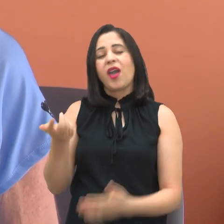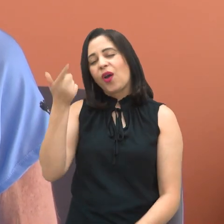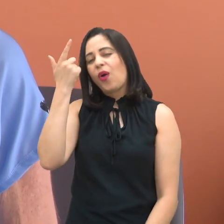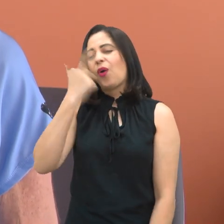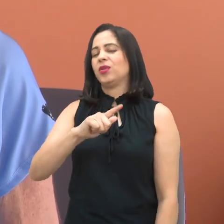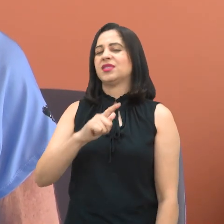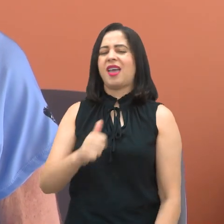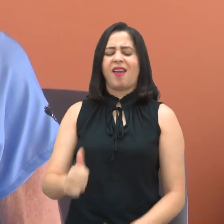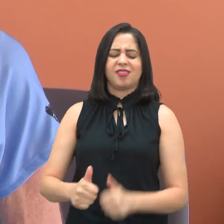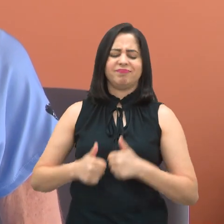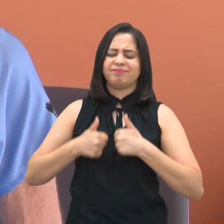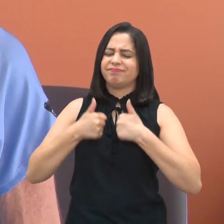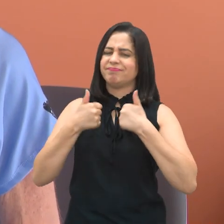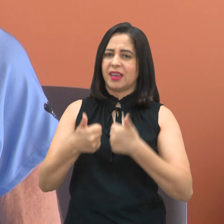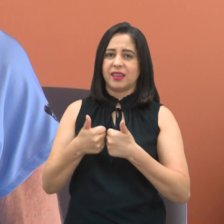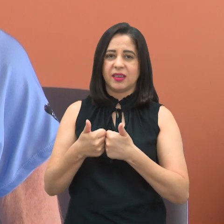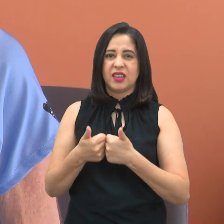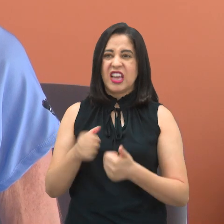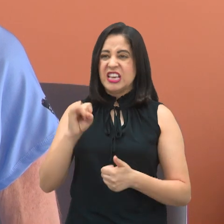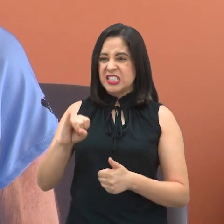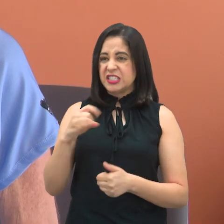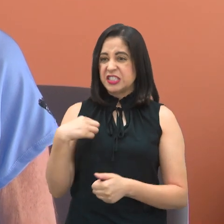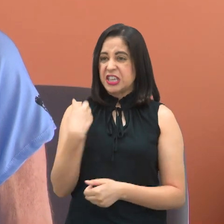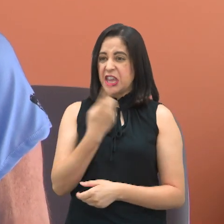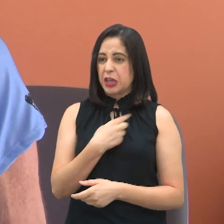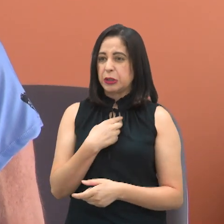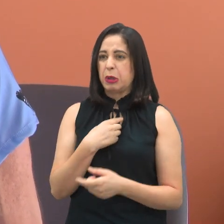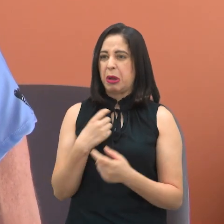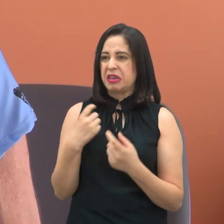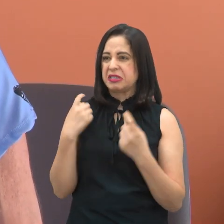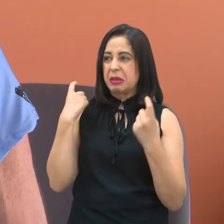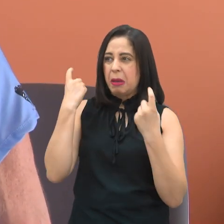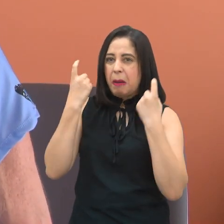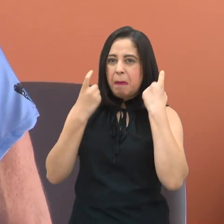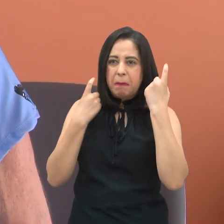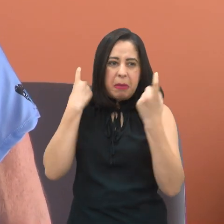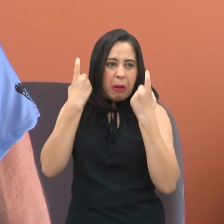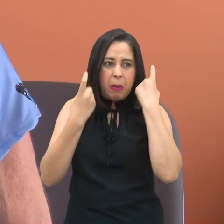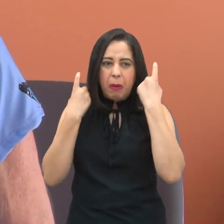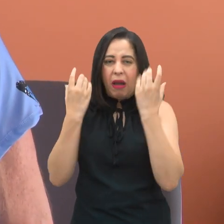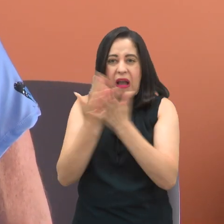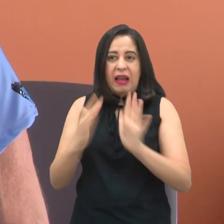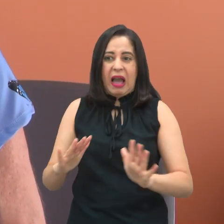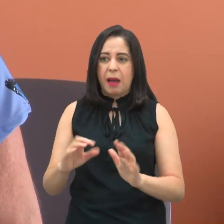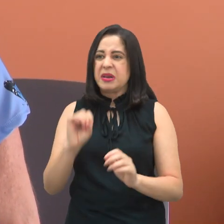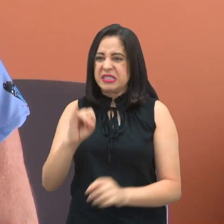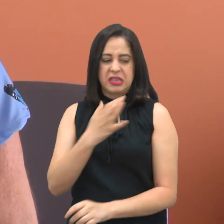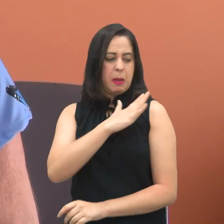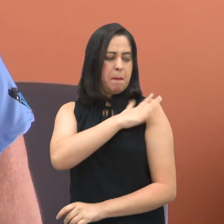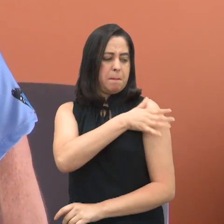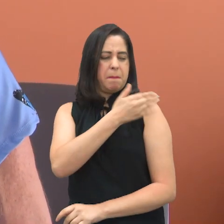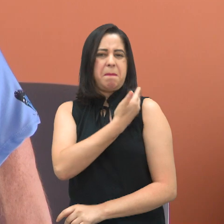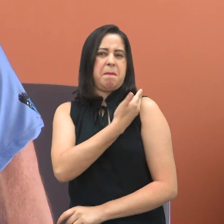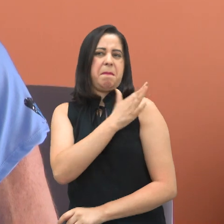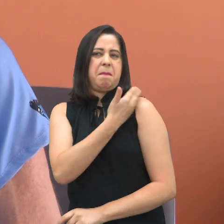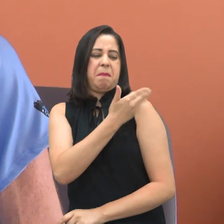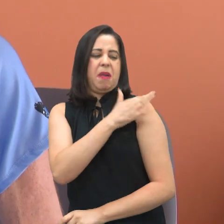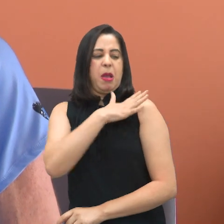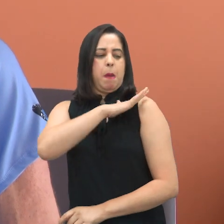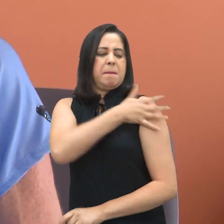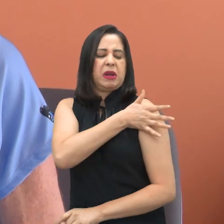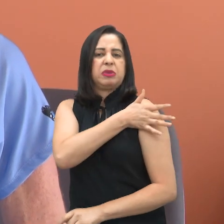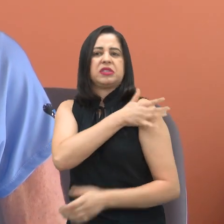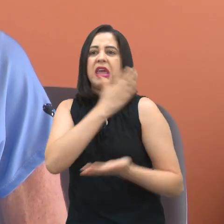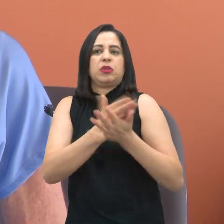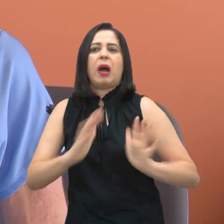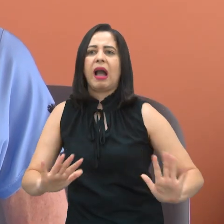consegue sobreviver bem quando a gente deixa de se preocupar com a vida do outro, né? Deixa os preconceitos de lado. A sua